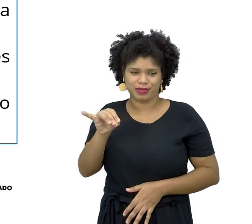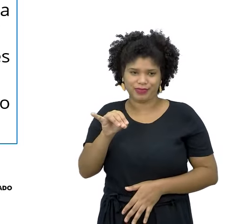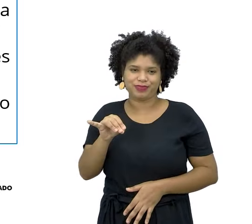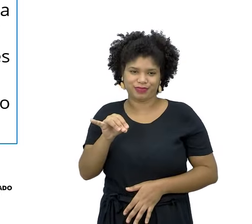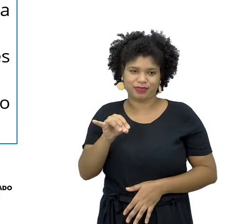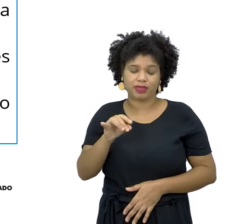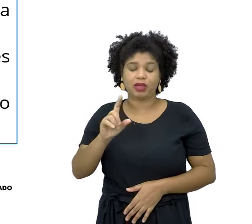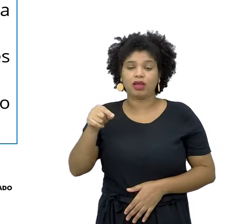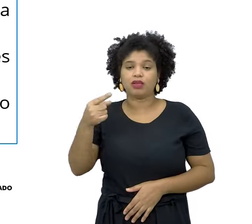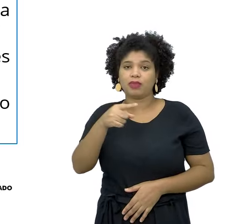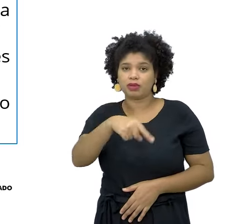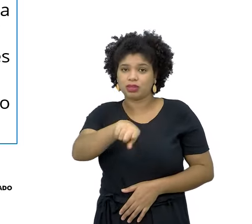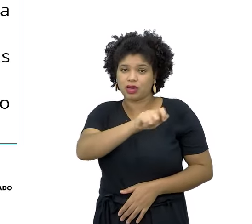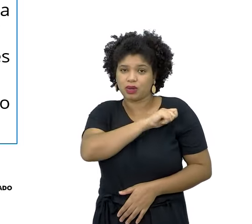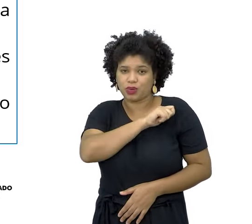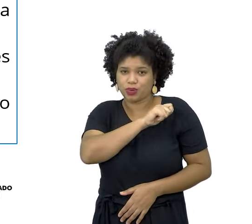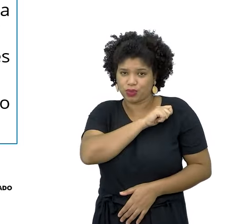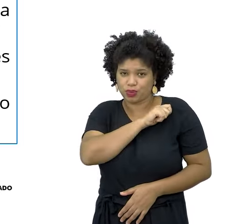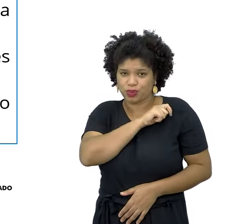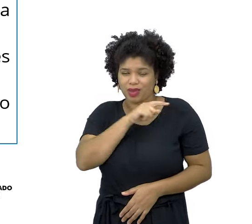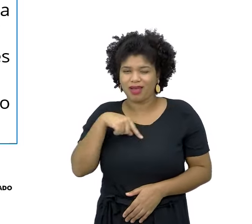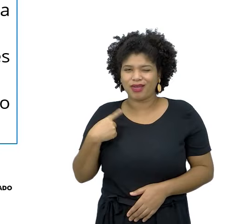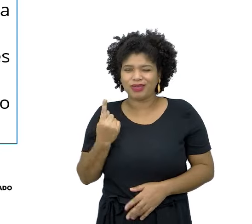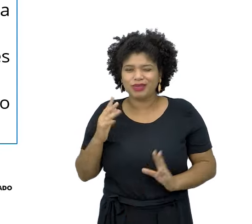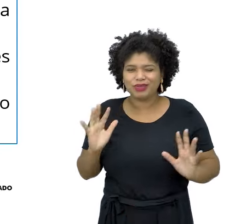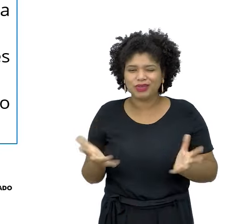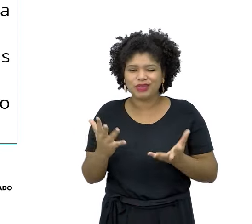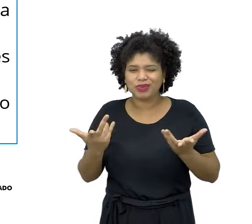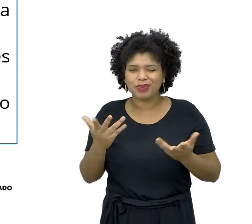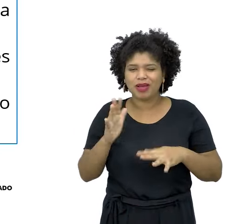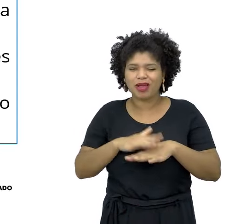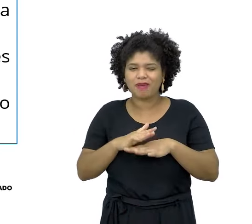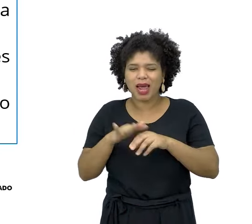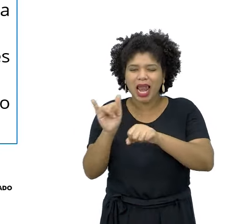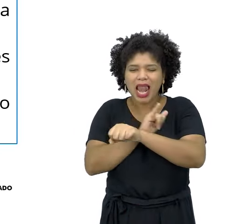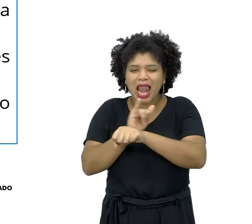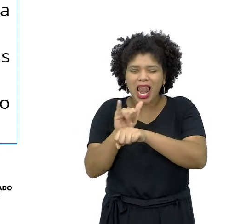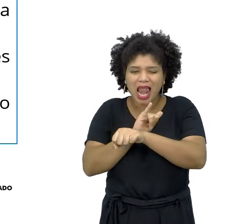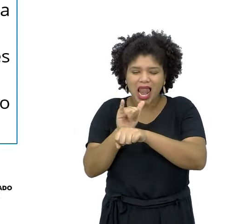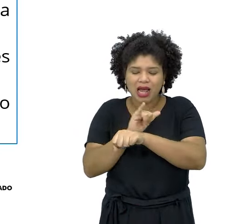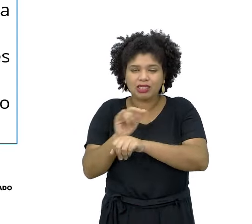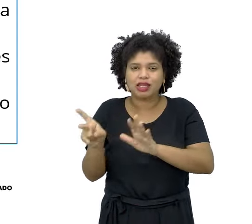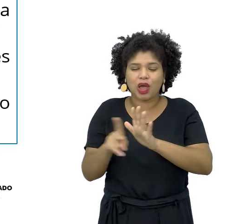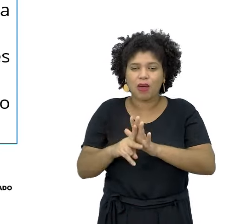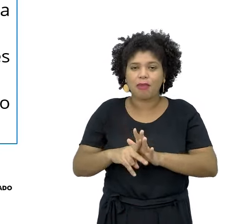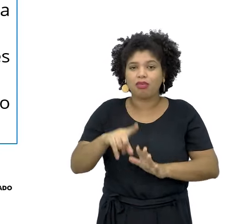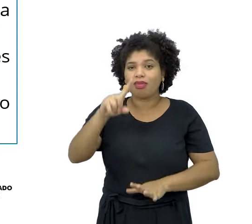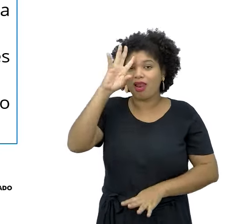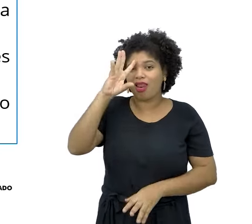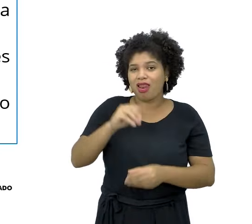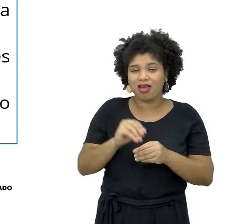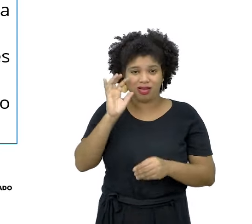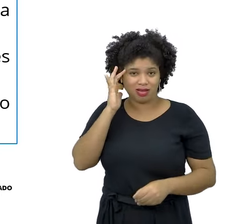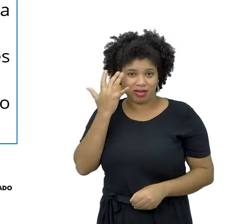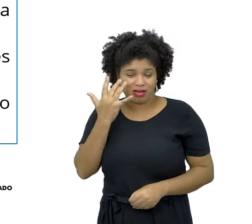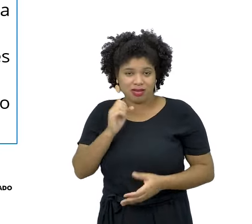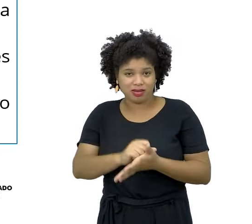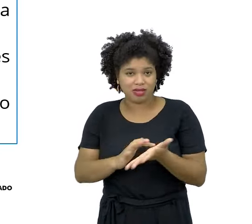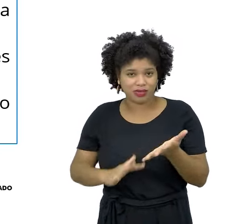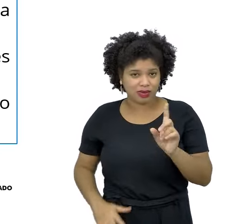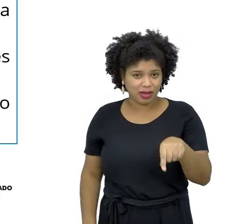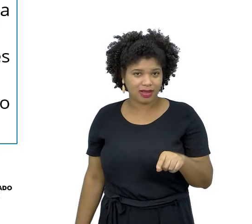Nesses momentos, os estudantes estão sendo estimulados a desenvolverem suas estratégias próprias de resolução?